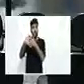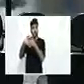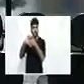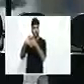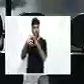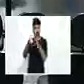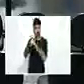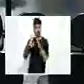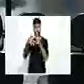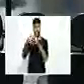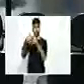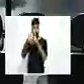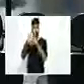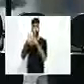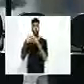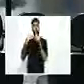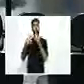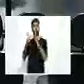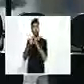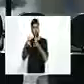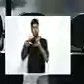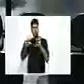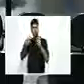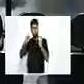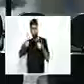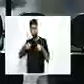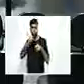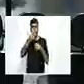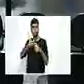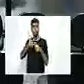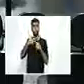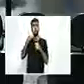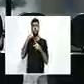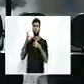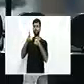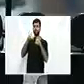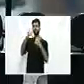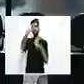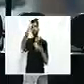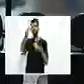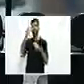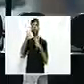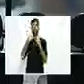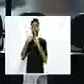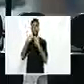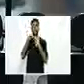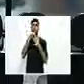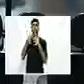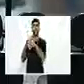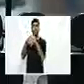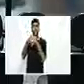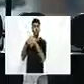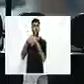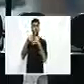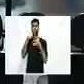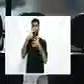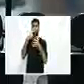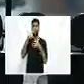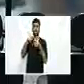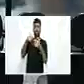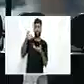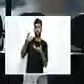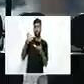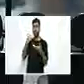eh tão em perfeitas condições que às vezes a gente vê alguém reclamar também que os caminhões Às vezes tem uma prensa que não funciona